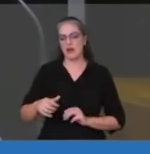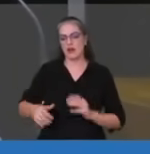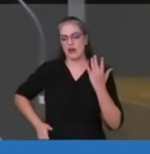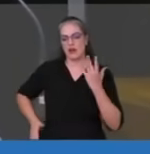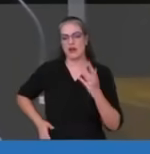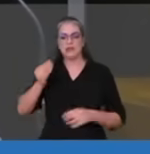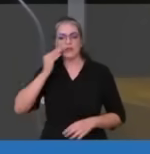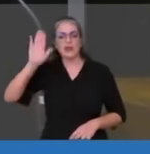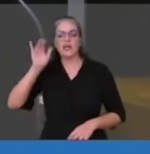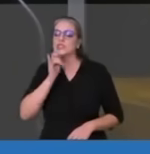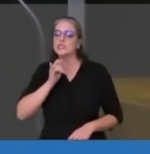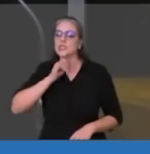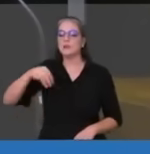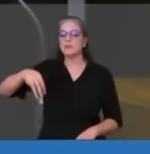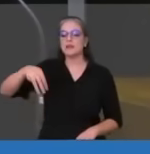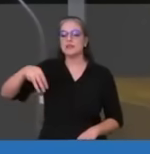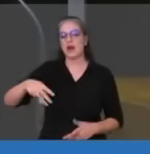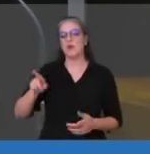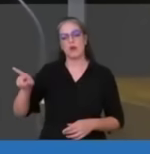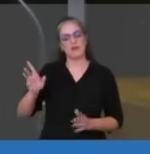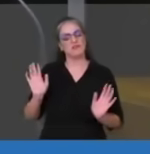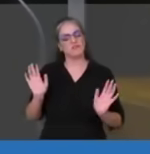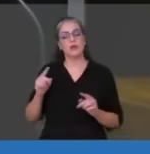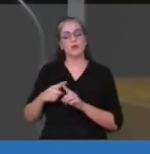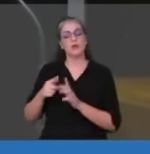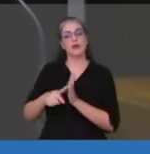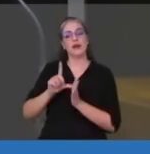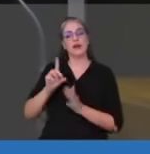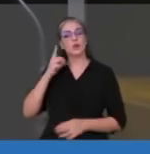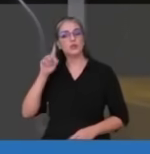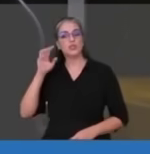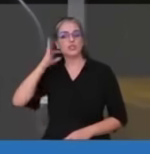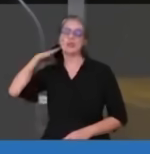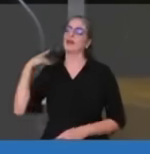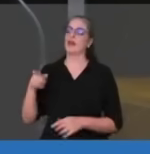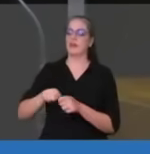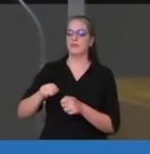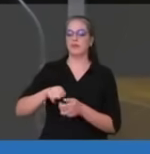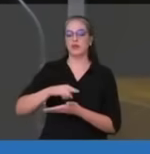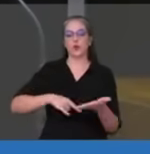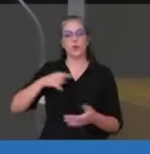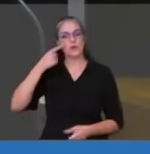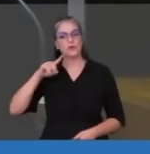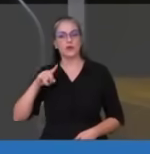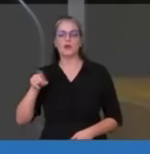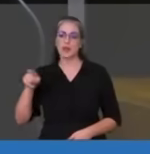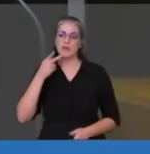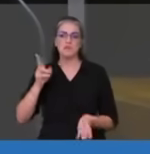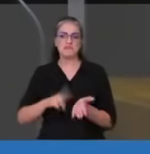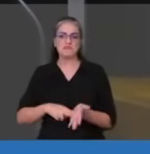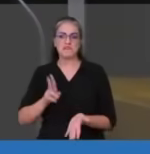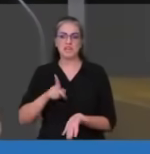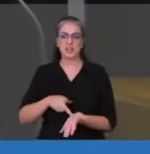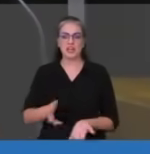Pablo Marçal Que inclusive na véspera do pleito fraudou um documento ele próprio reconhece se escud